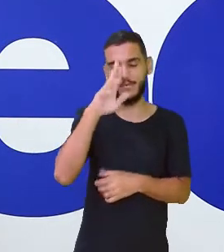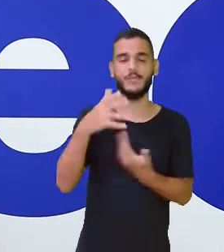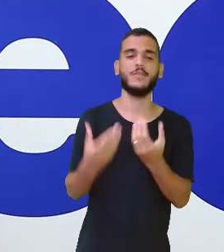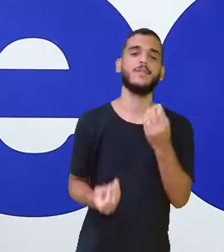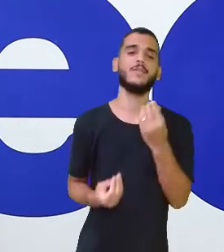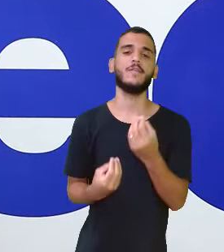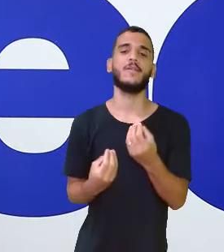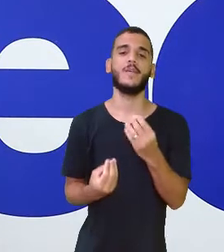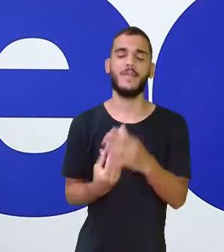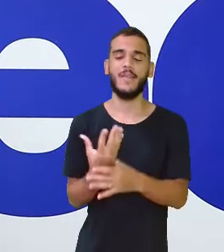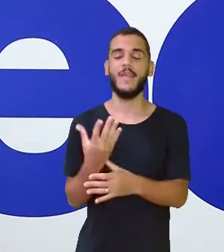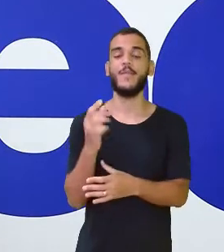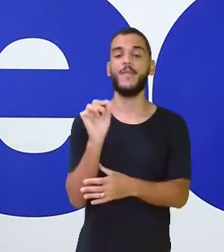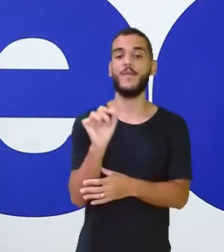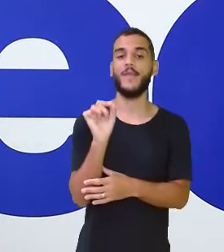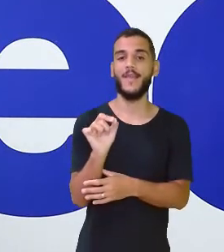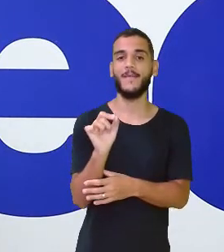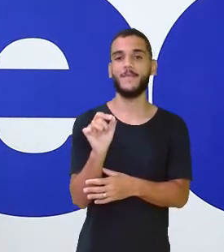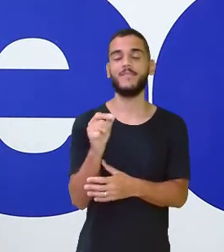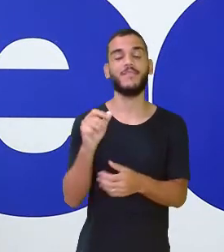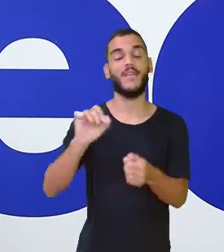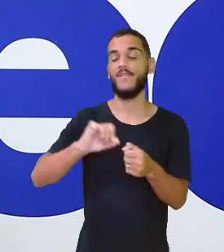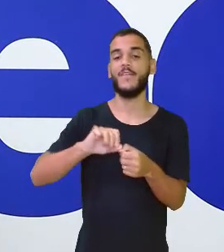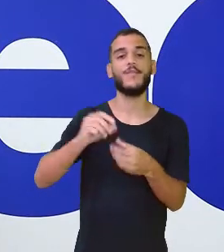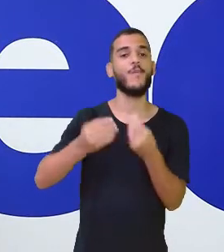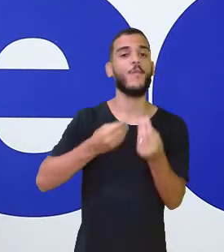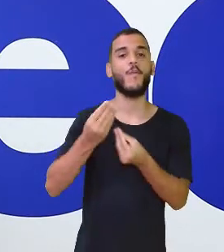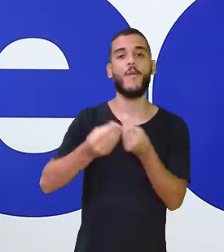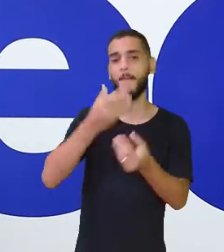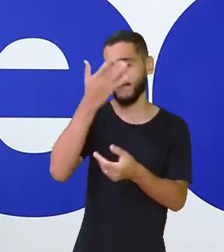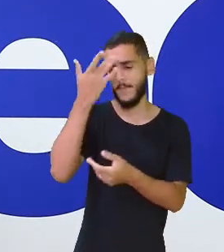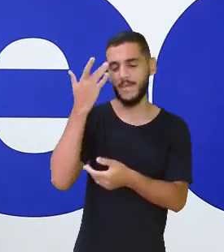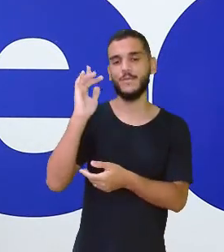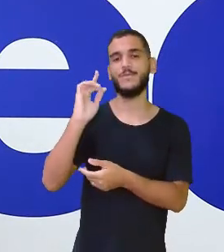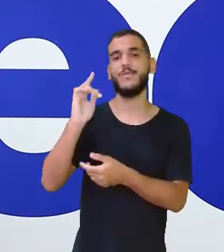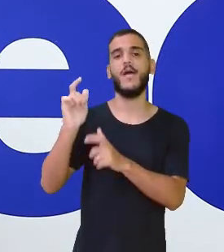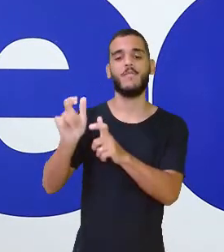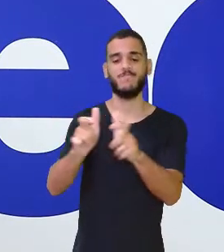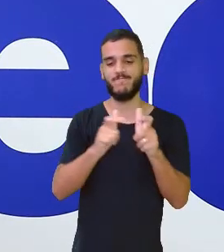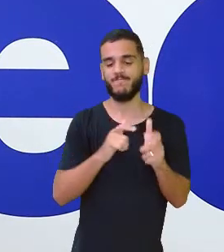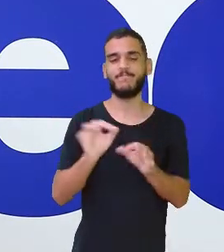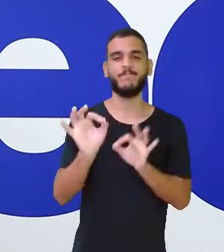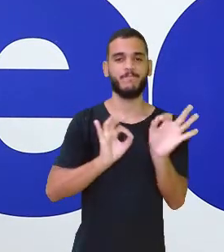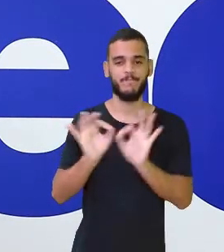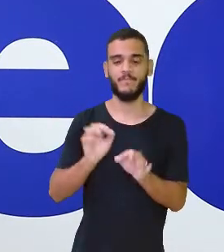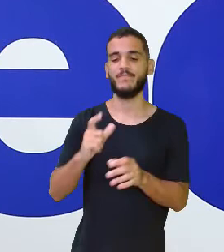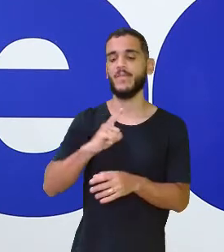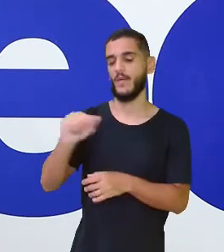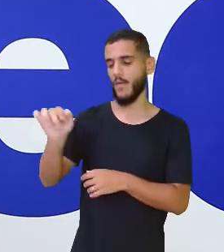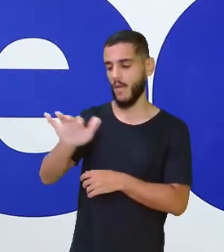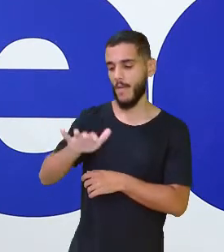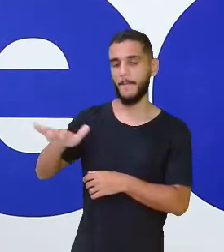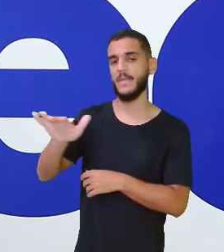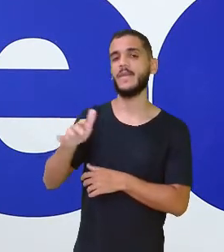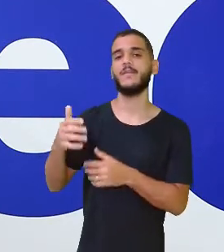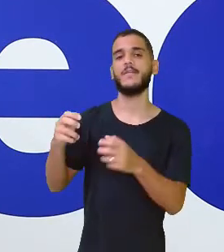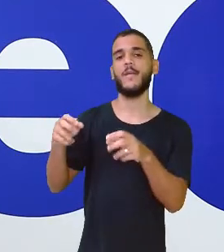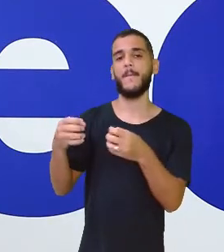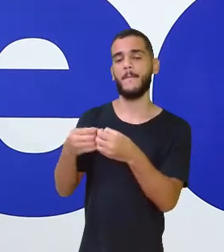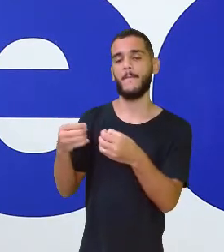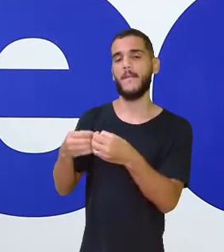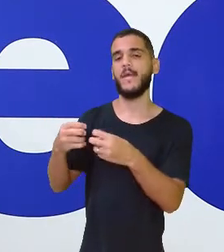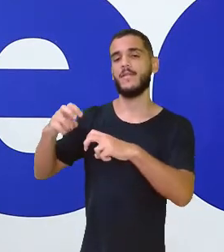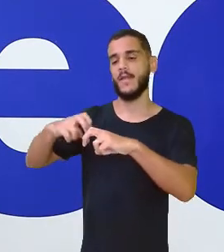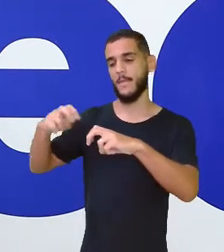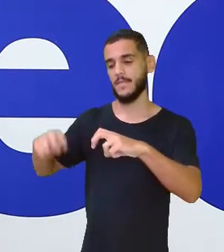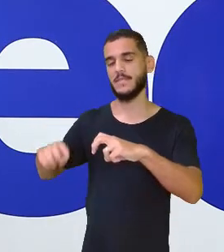feito pelo pessoal de lá. Então a gente foi para aquele ambiente que você mostrou, não tem a piscina? Isso. Aí em seguida tem um lugar